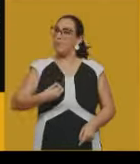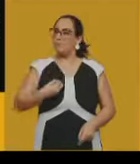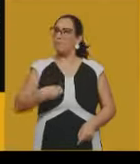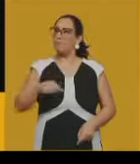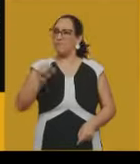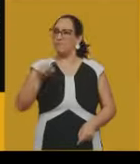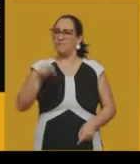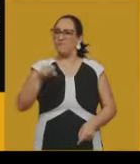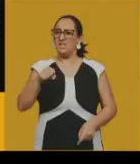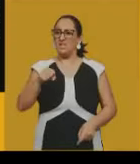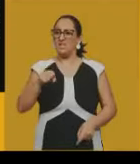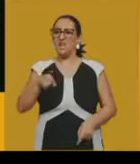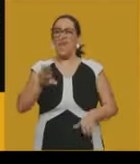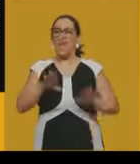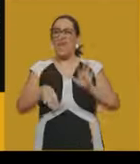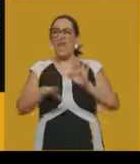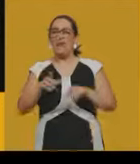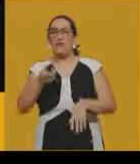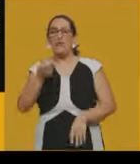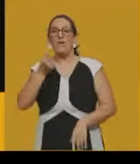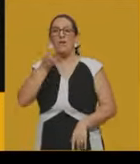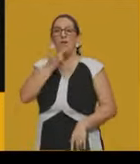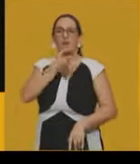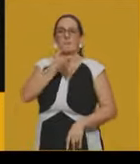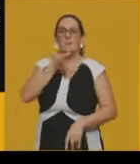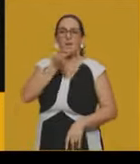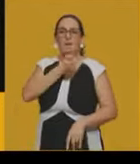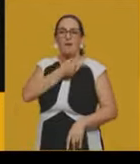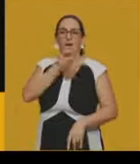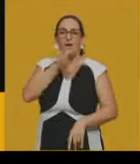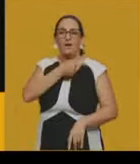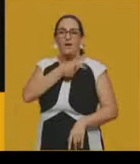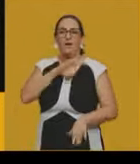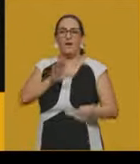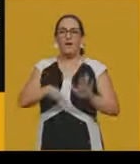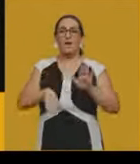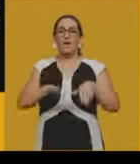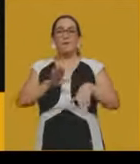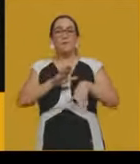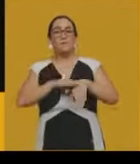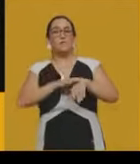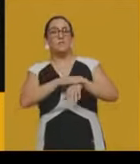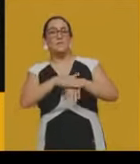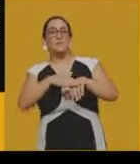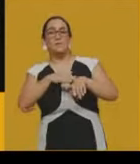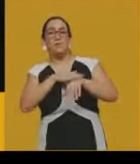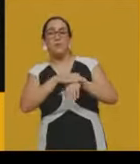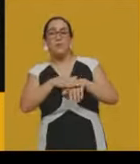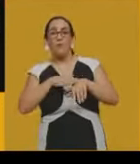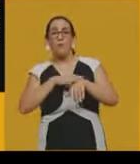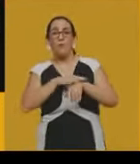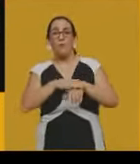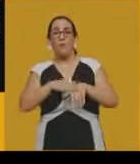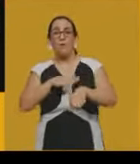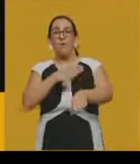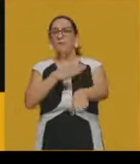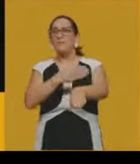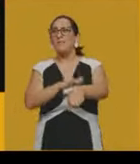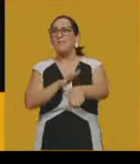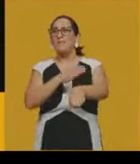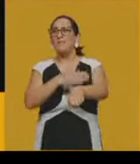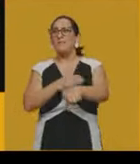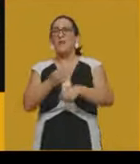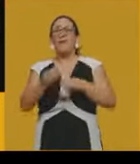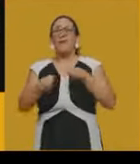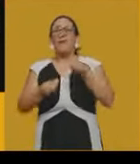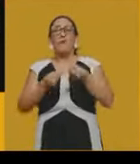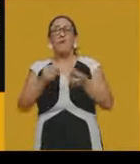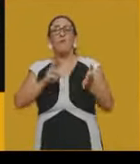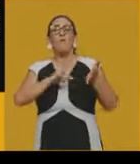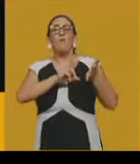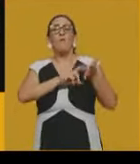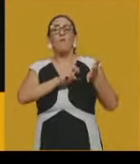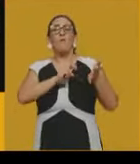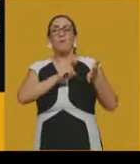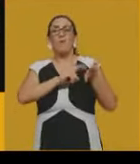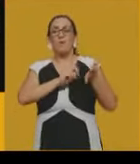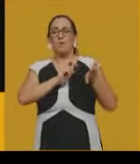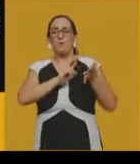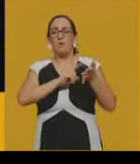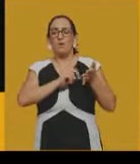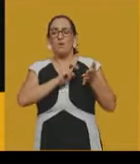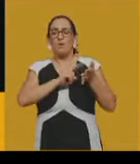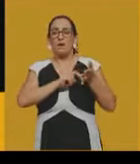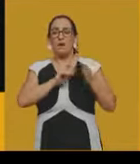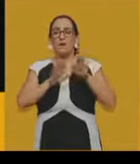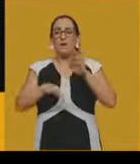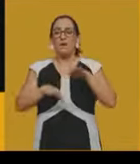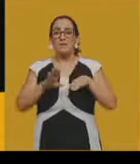numa piadinha, seja numa conversa, seja nas nossas práticas mesmo, nas nossas falas, no nosso vocabulário, mesmo quando nós não